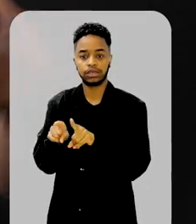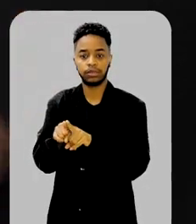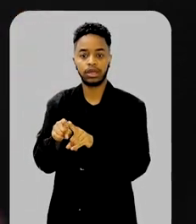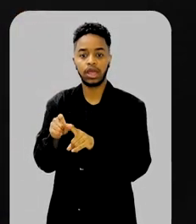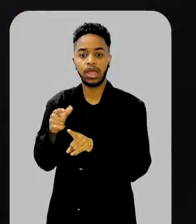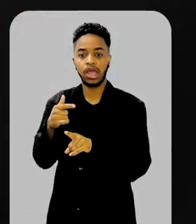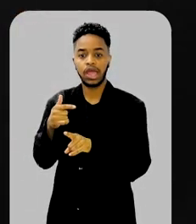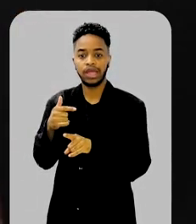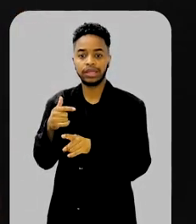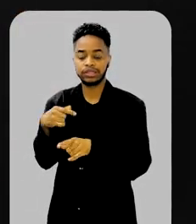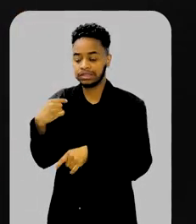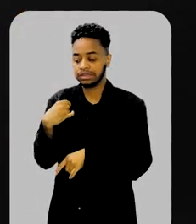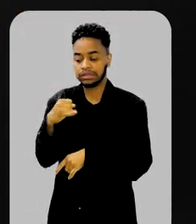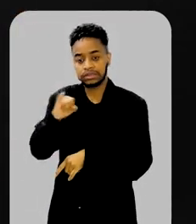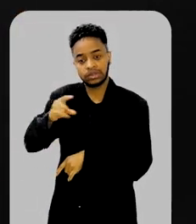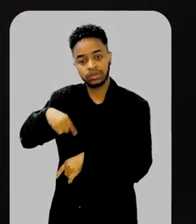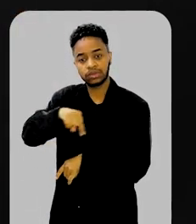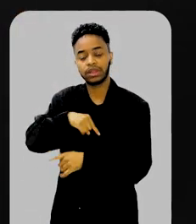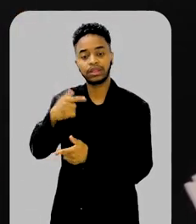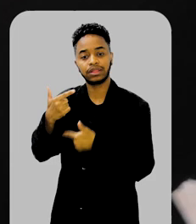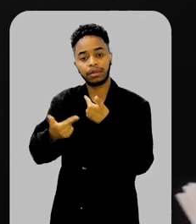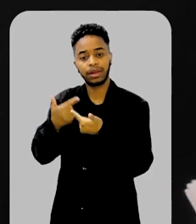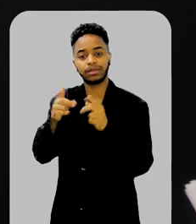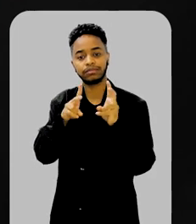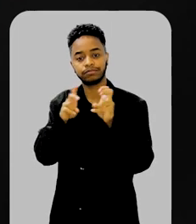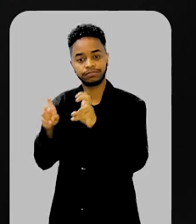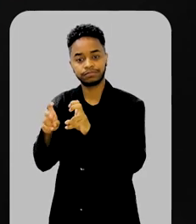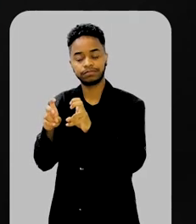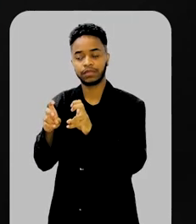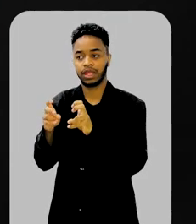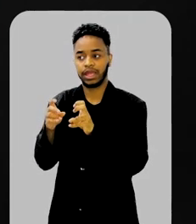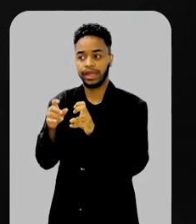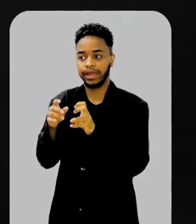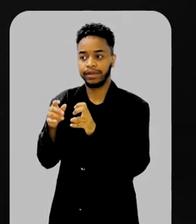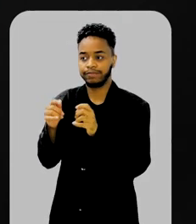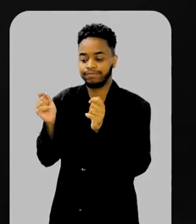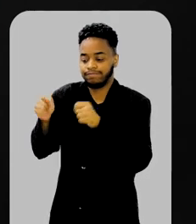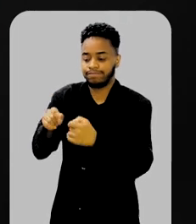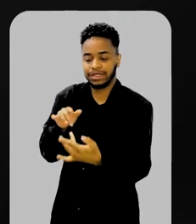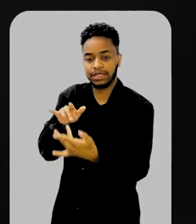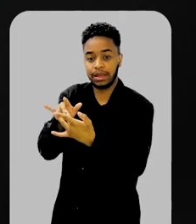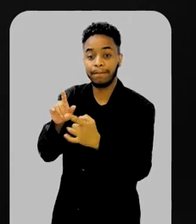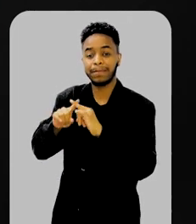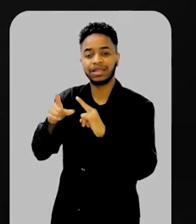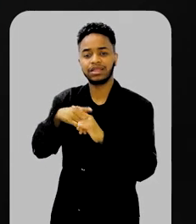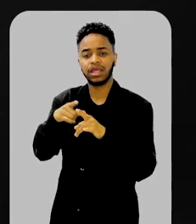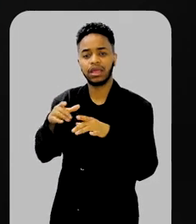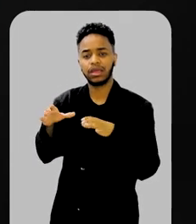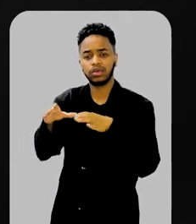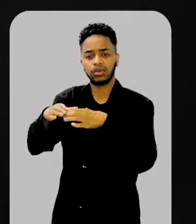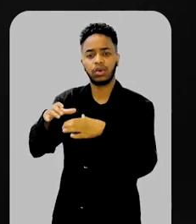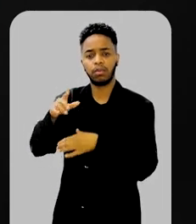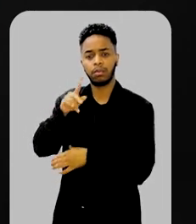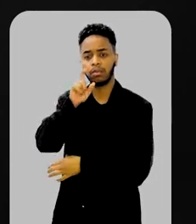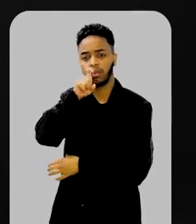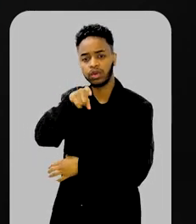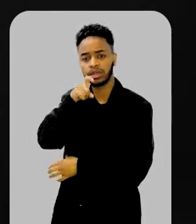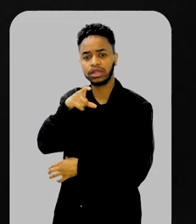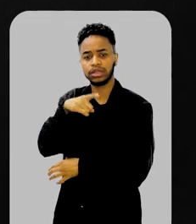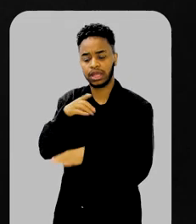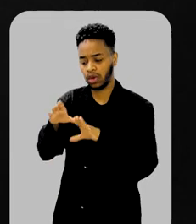gente trabalhar com uma coisa tangível esse ano na Portela a gente tinha uma ala a gente sempre tem uma ala Mas tinha uma ala